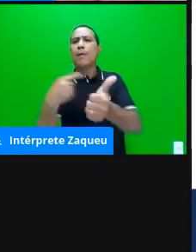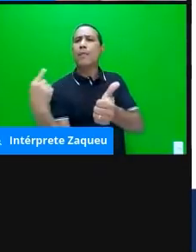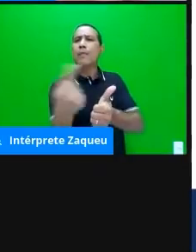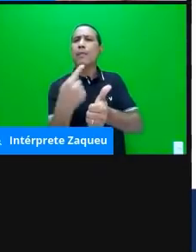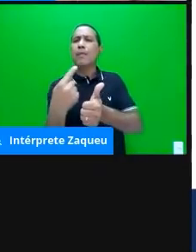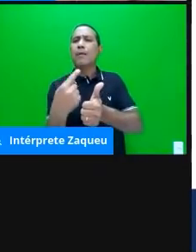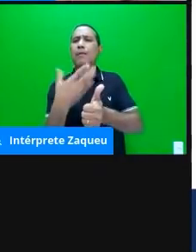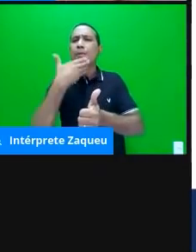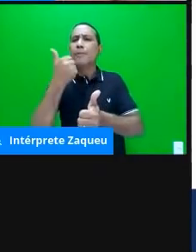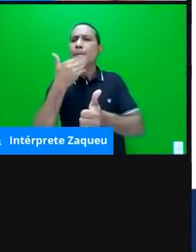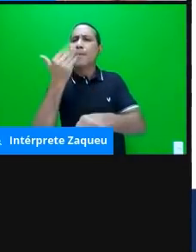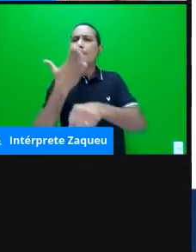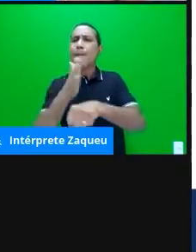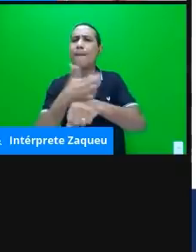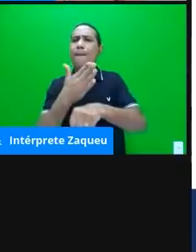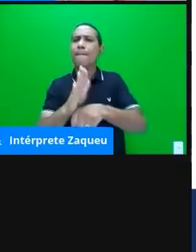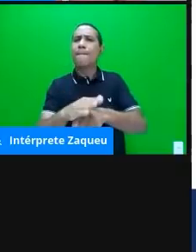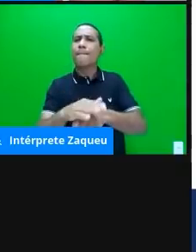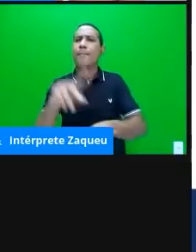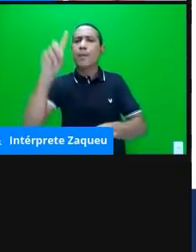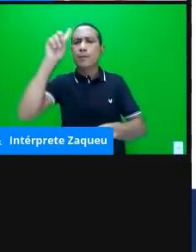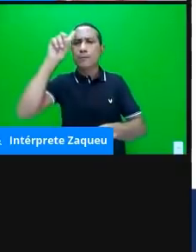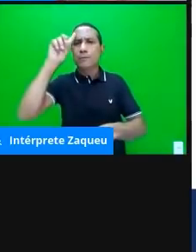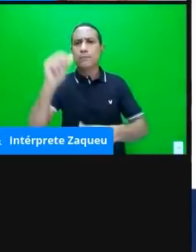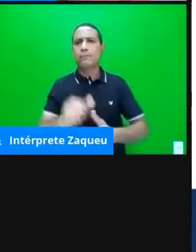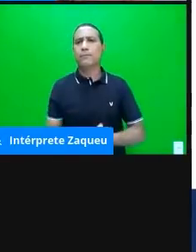nossa prática. Próximo.